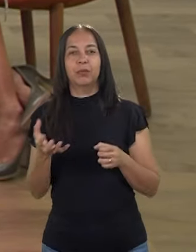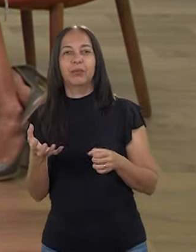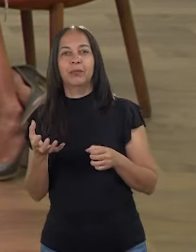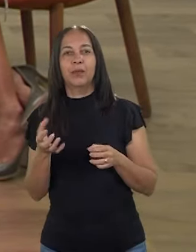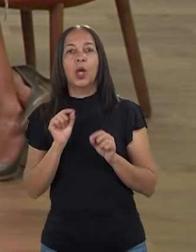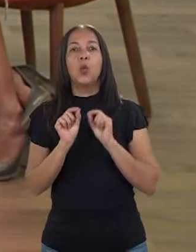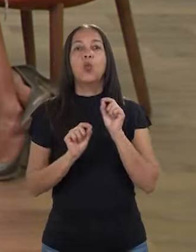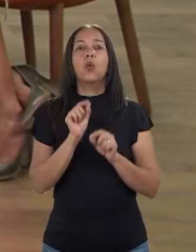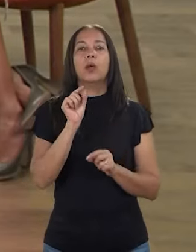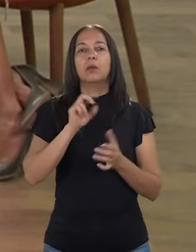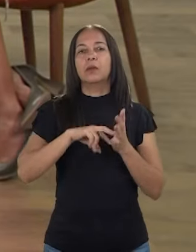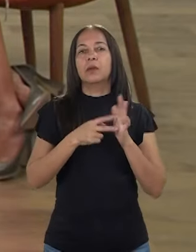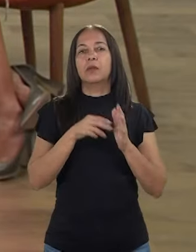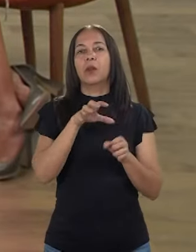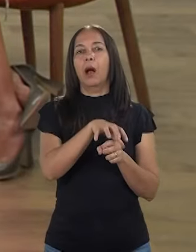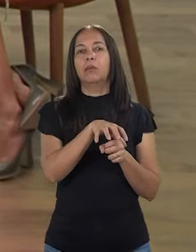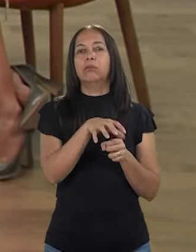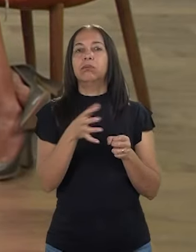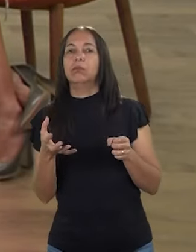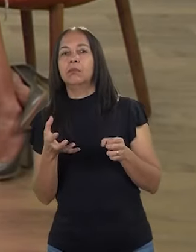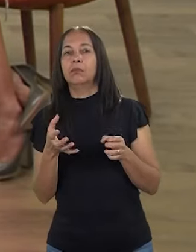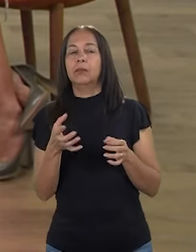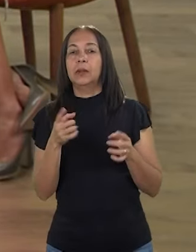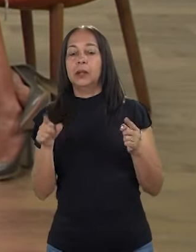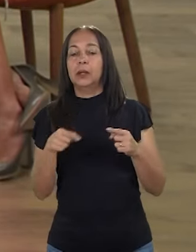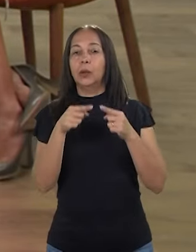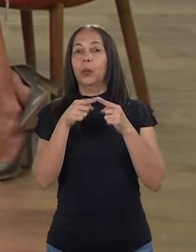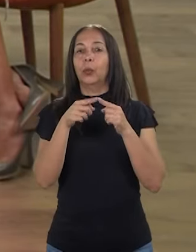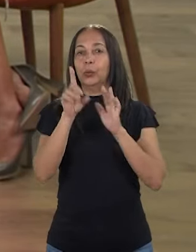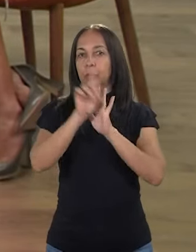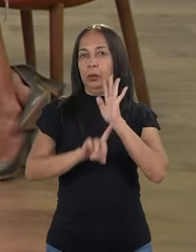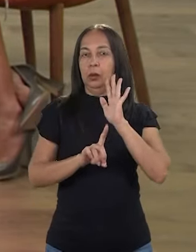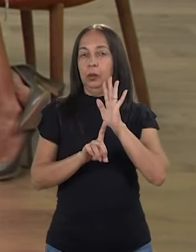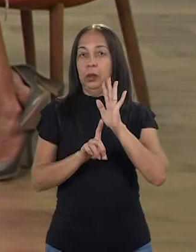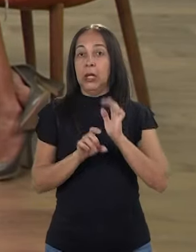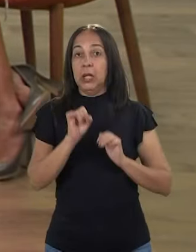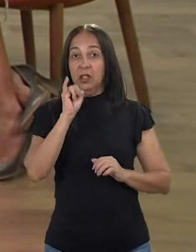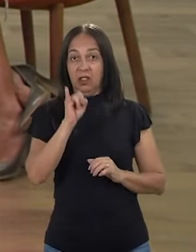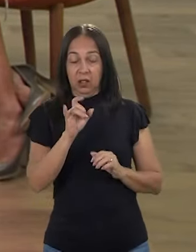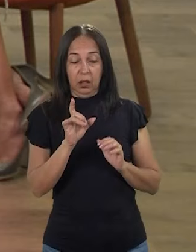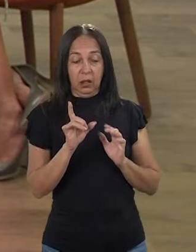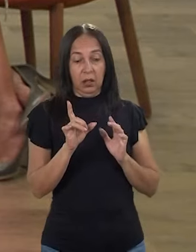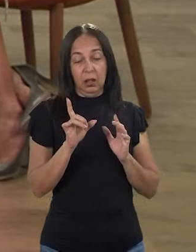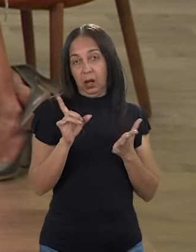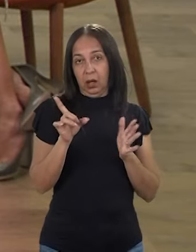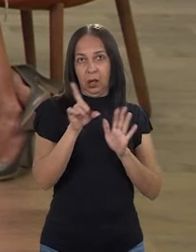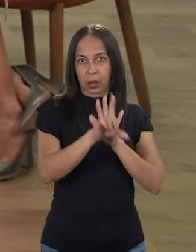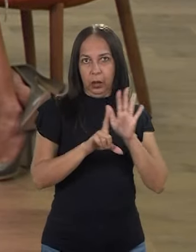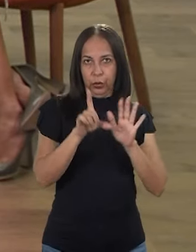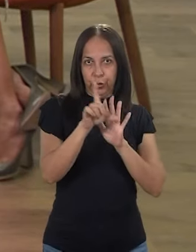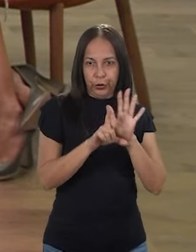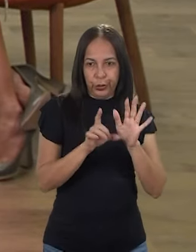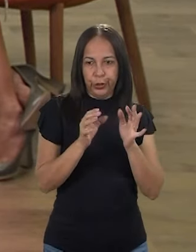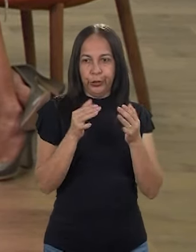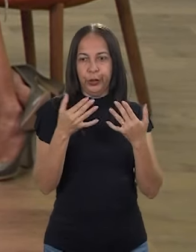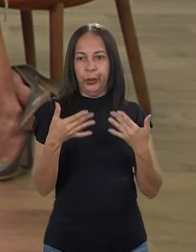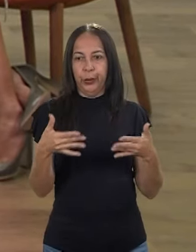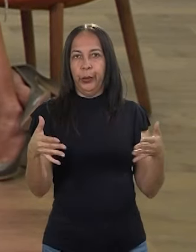E aí o que que seria decolonizar do ponto de vista do direito se a gente fala que a legislação e o Poder Judiciário a